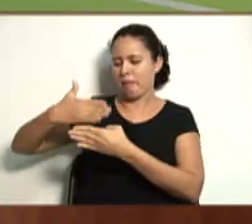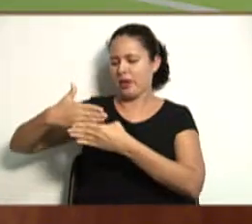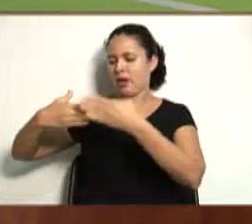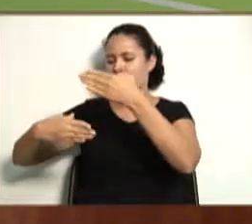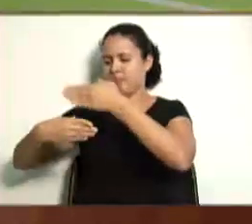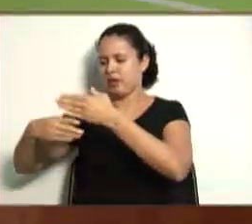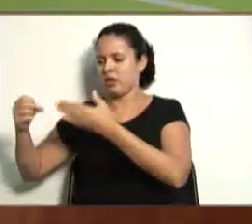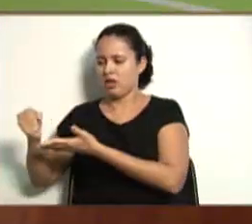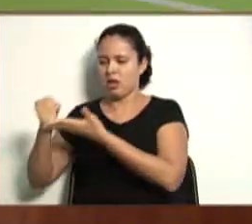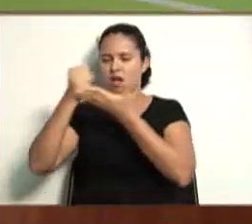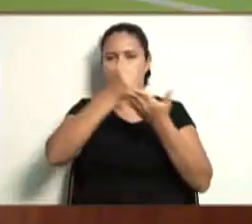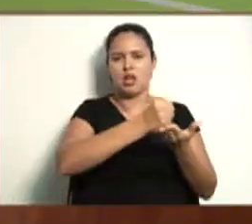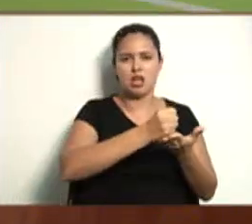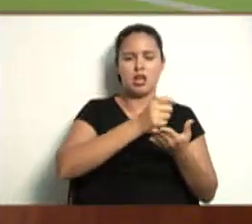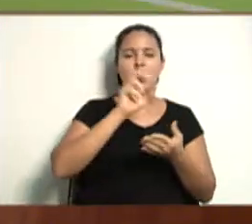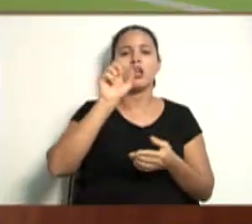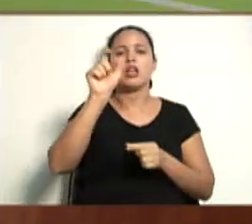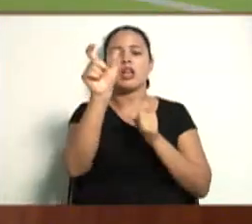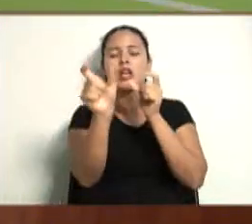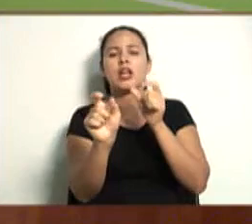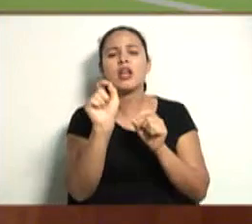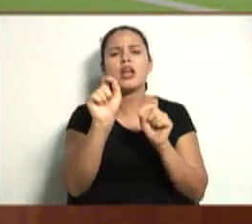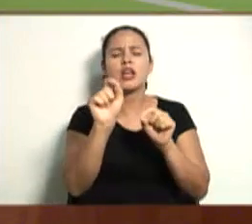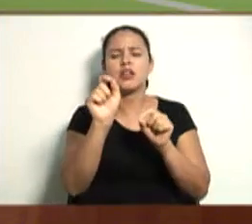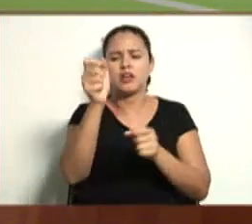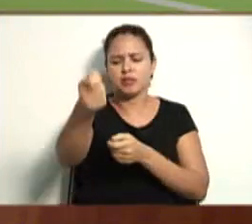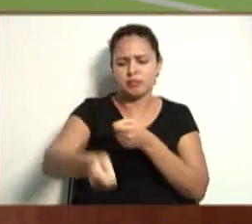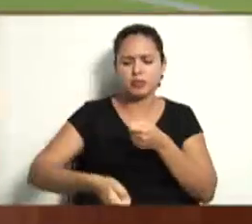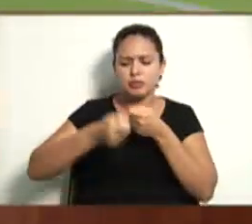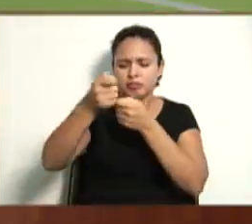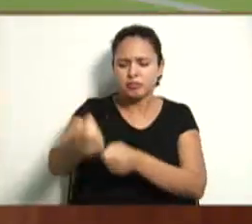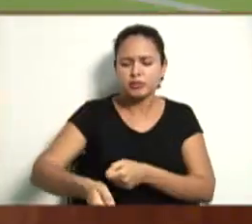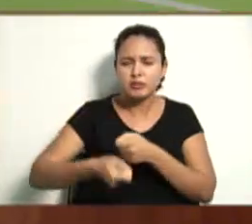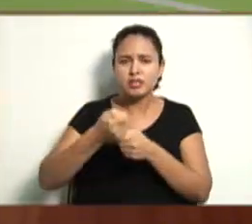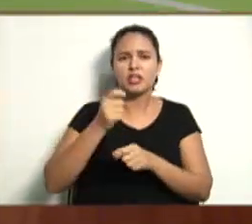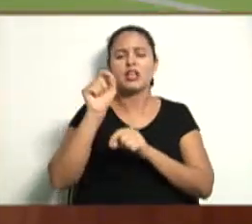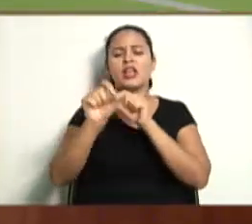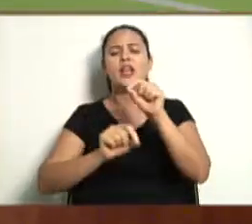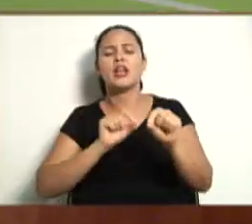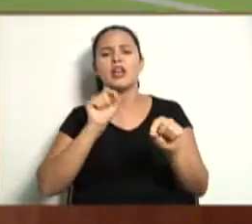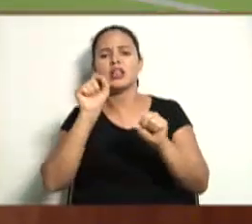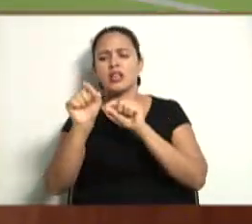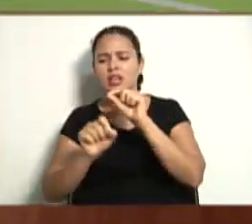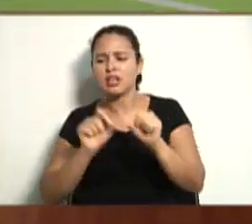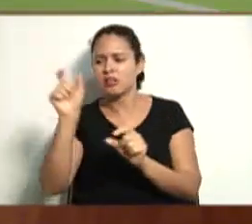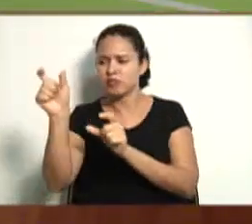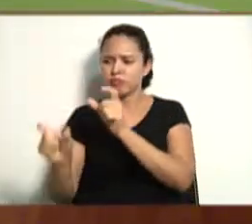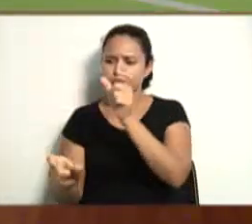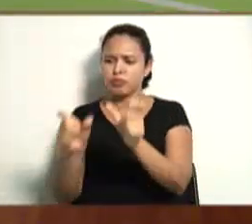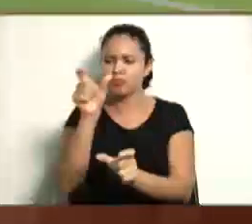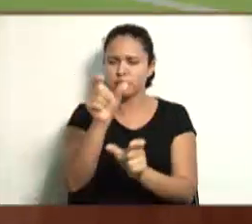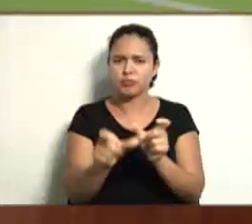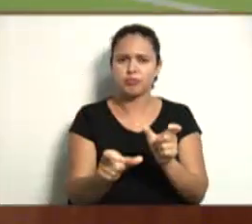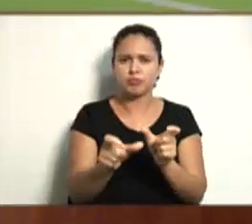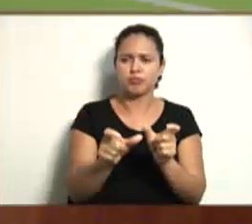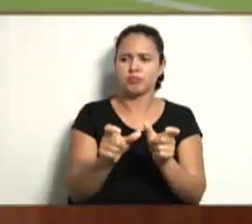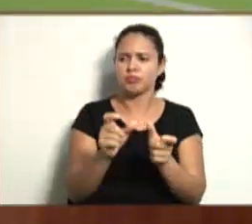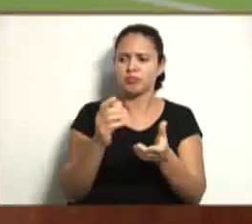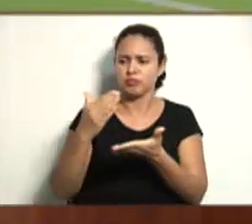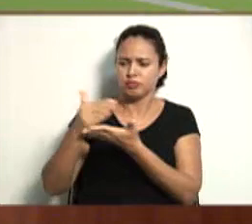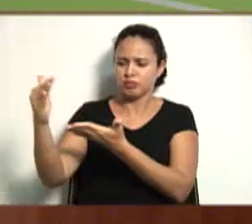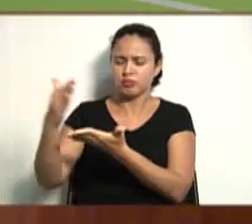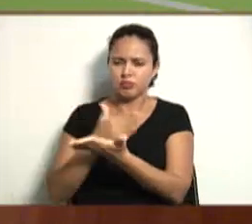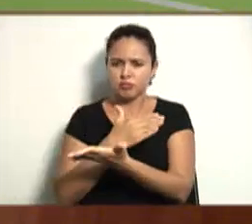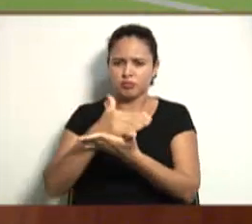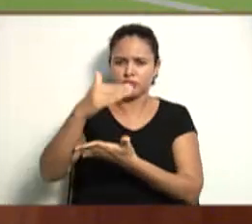que vai fazer a massa? Quem é que vai? Então, são várias funções. Então, tem a distribuição das